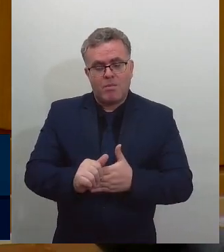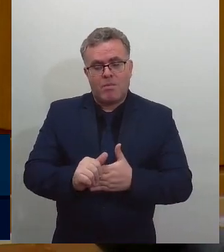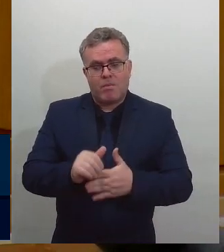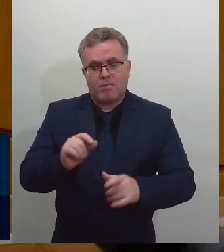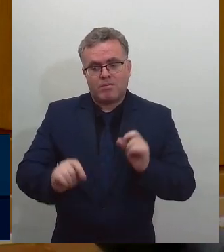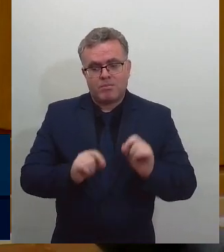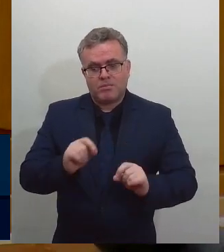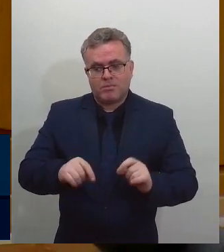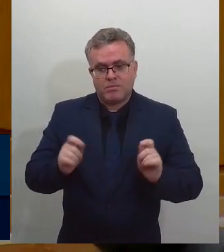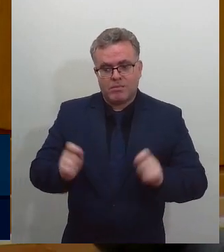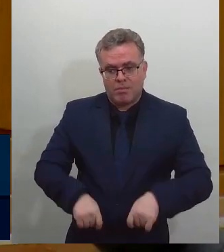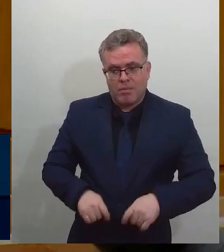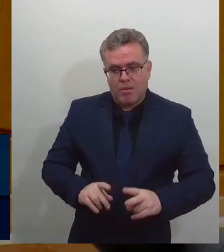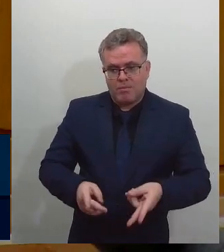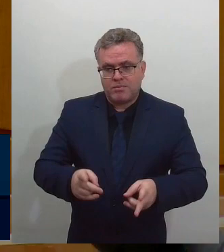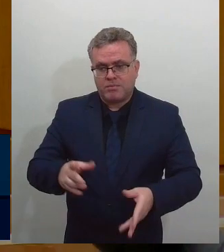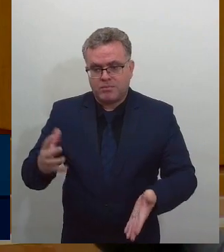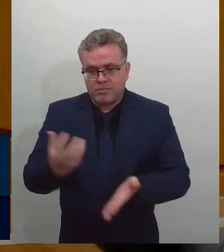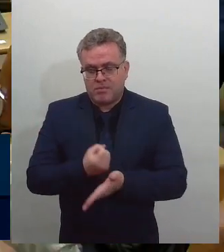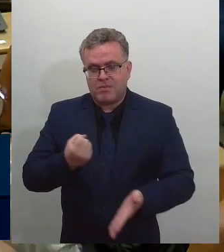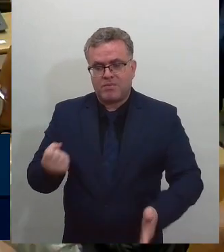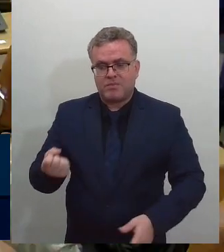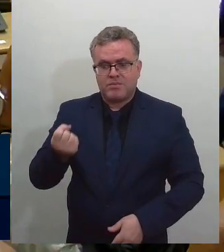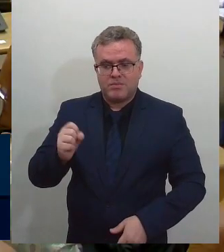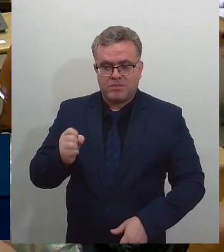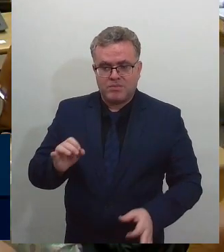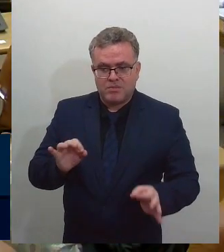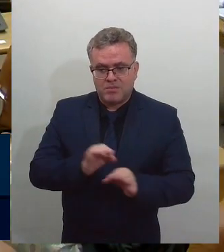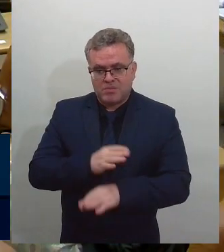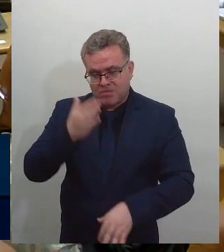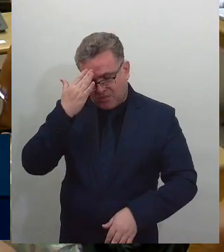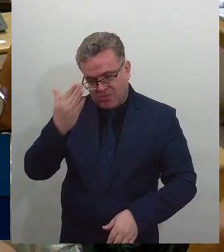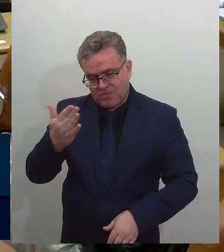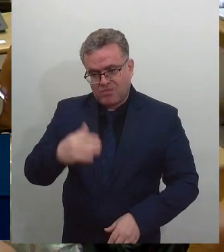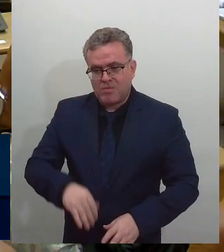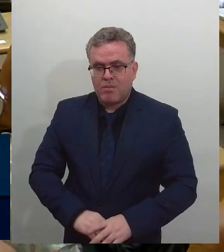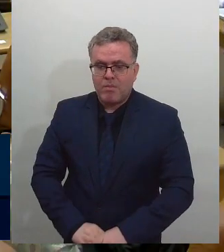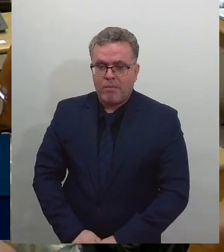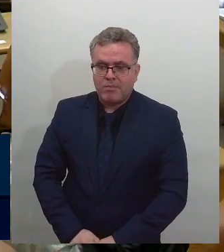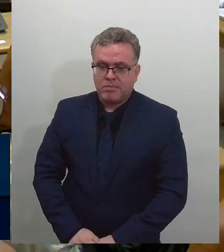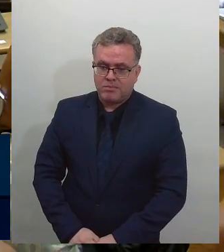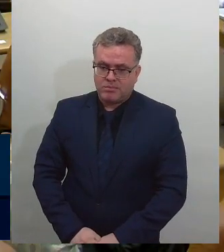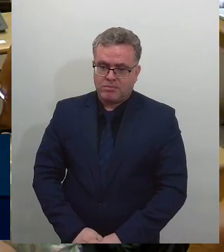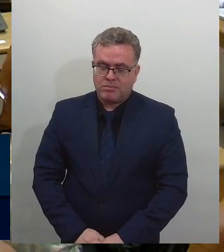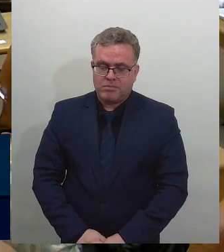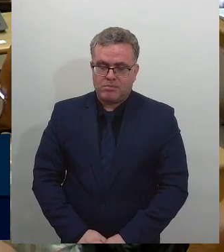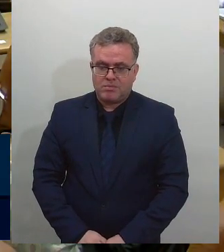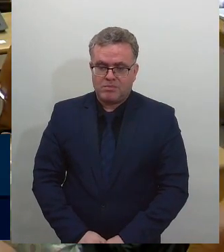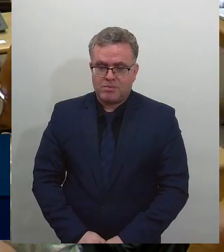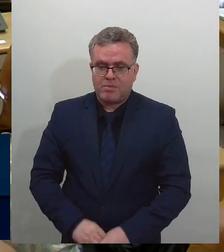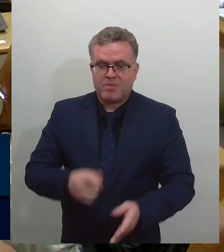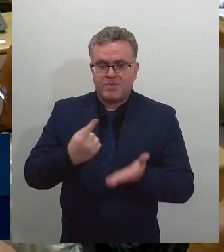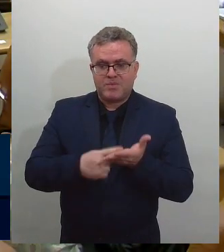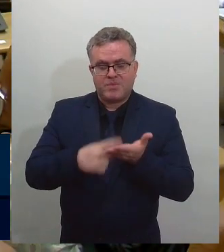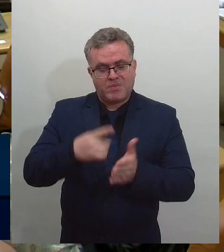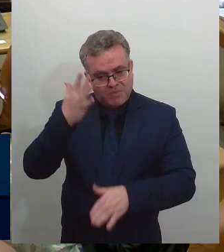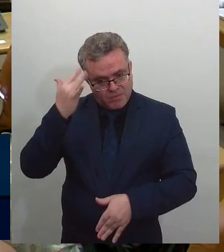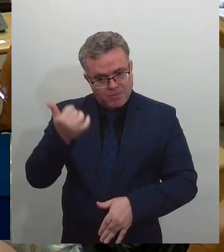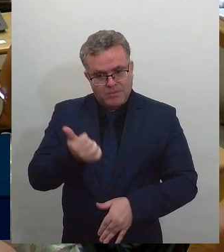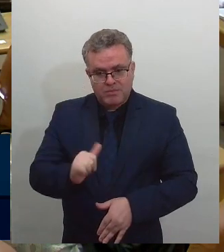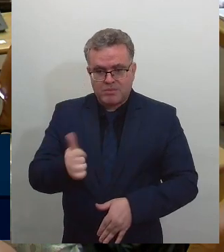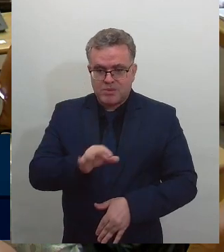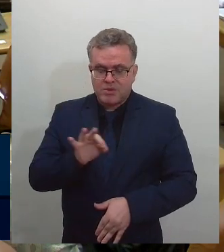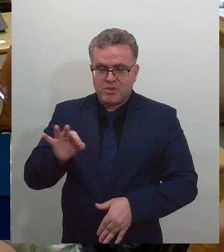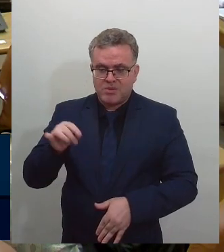salvar Sergipe. Deputado, obrigado. O secretário de Saúde tem uma agenda amanhã às 11 horas aqui comigo. Se Vossa Excelência